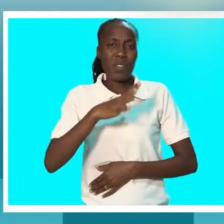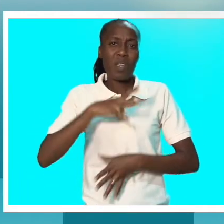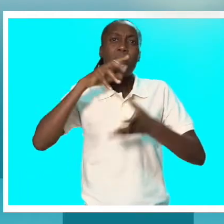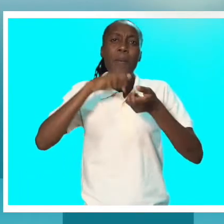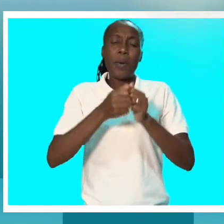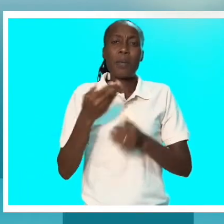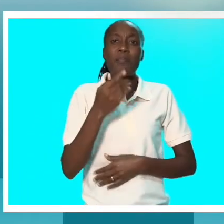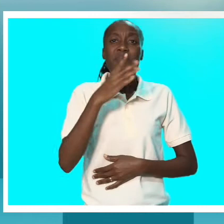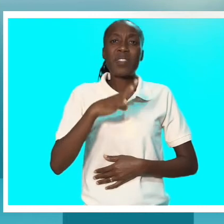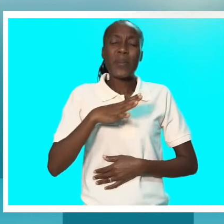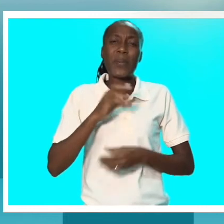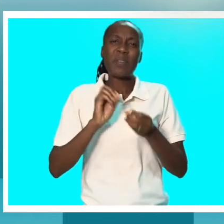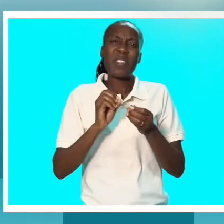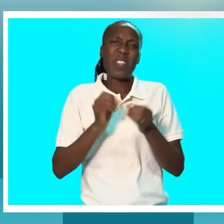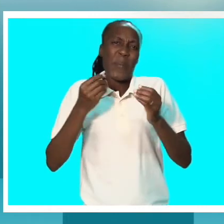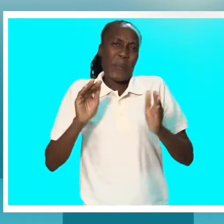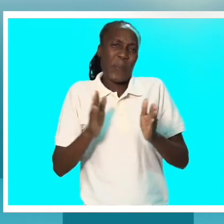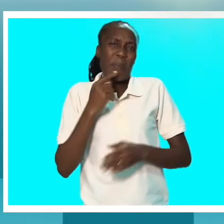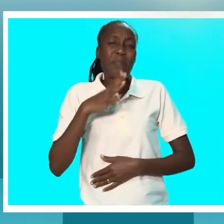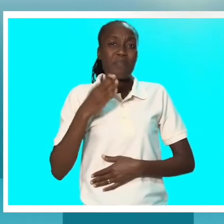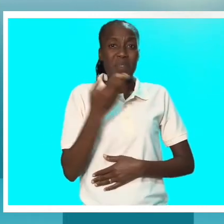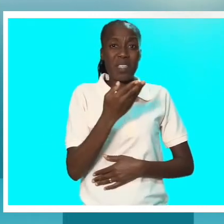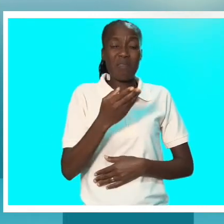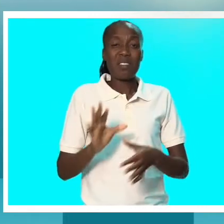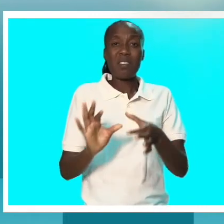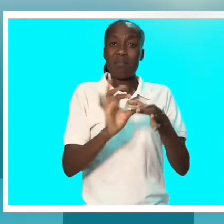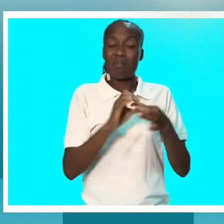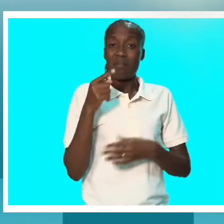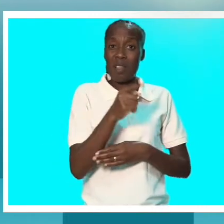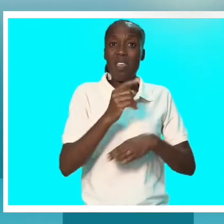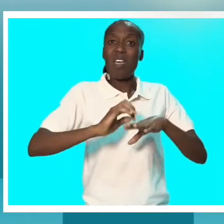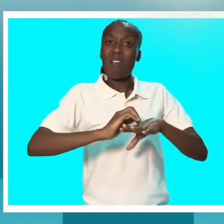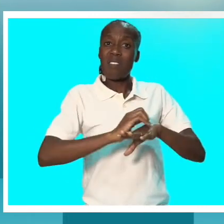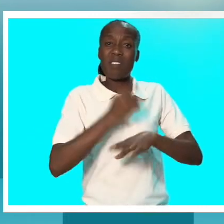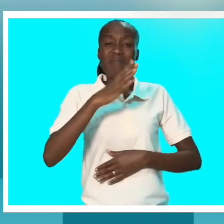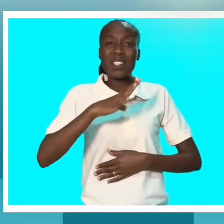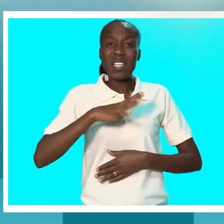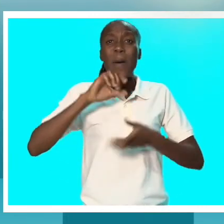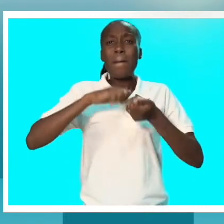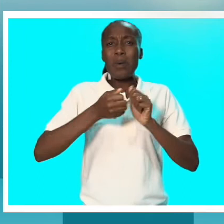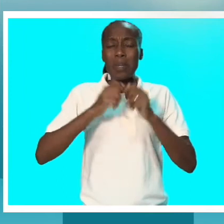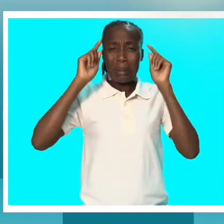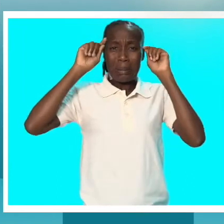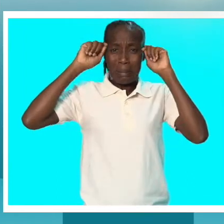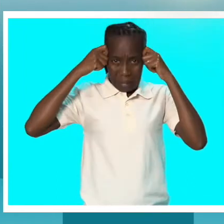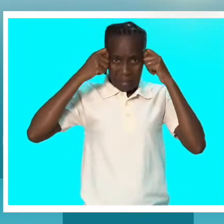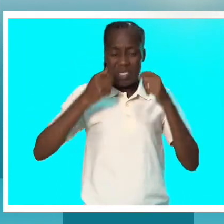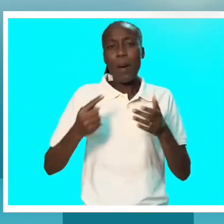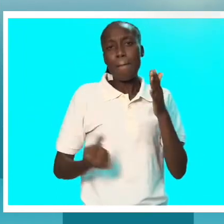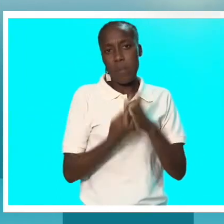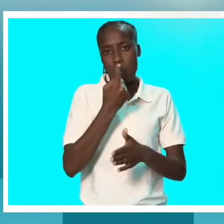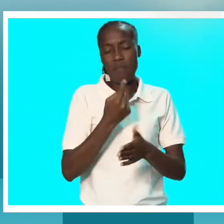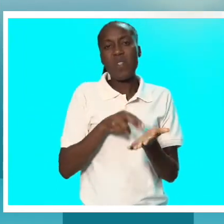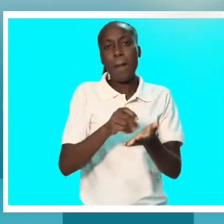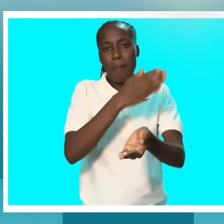Diminuição do fluxo. Essa diminuição do fluxo associada à infecção e alterações dos nervos dá origem